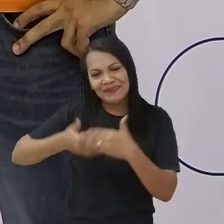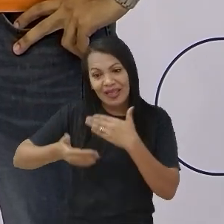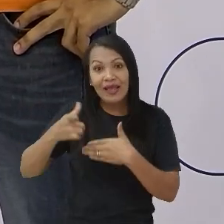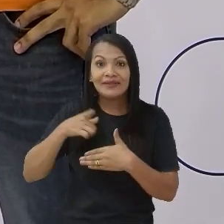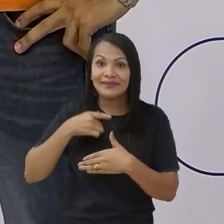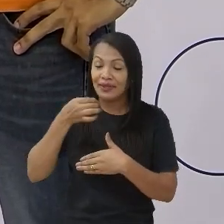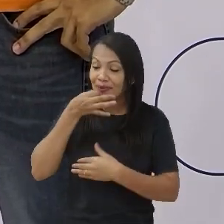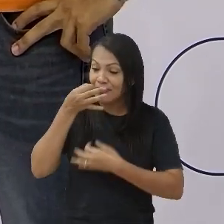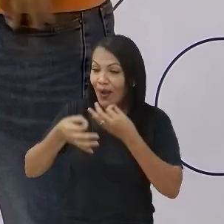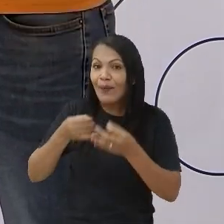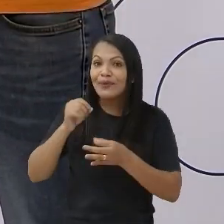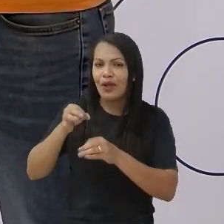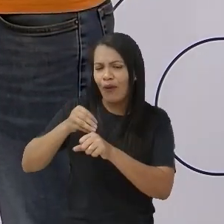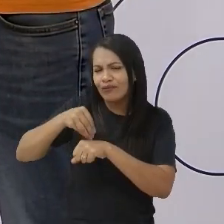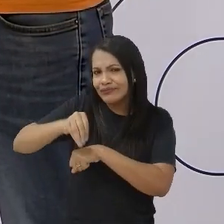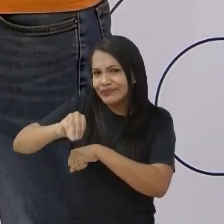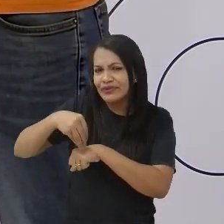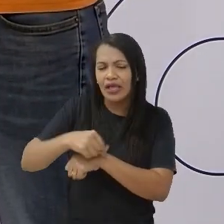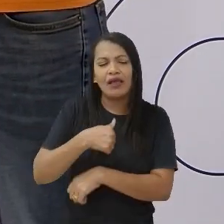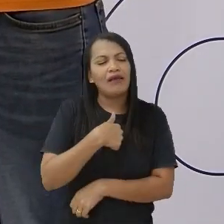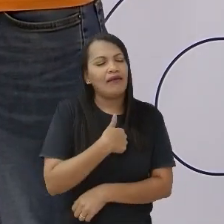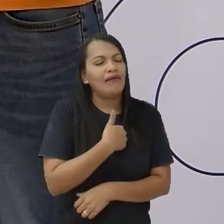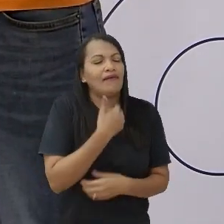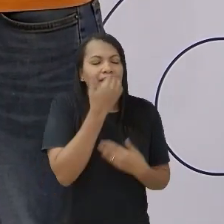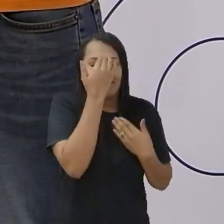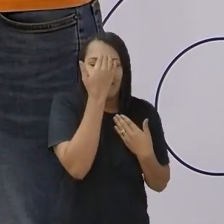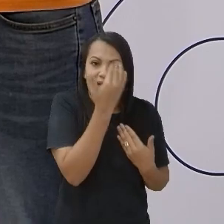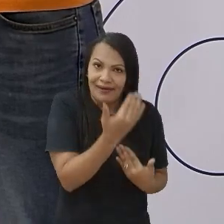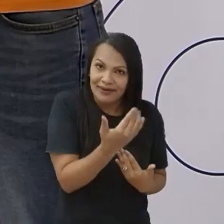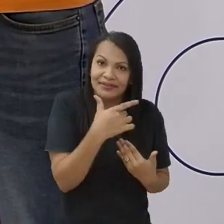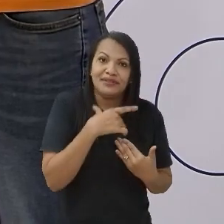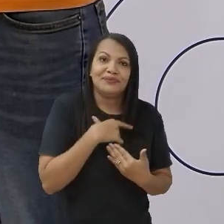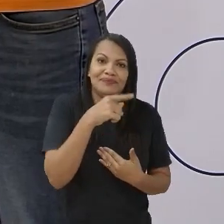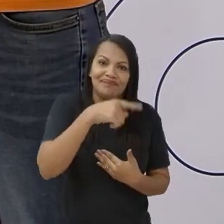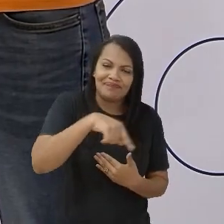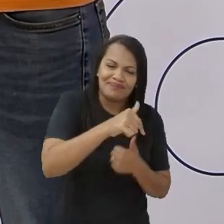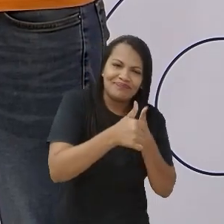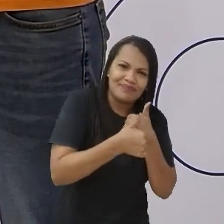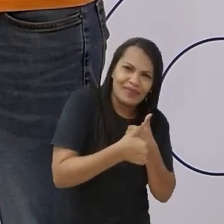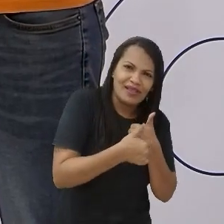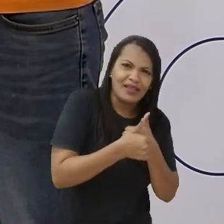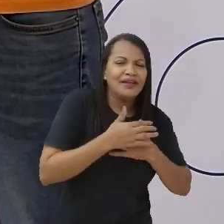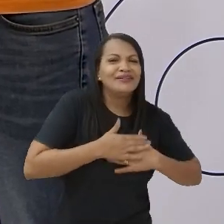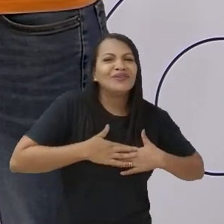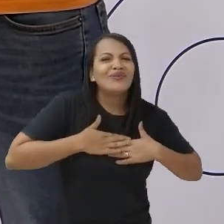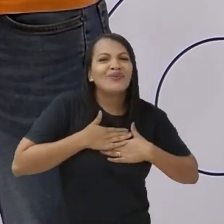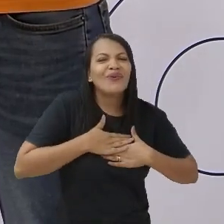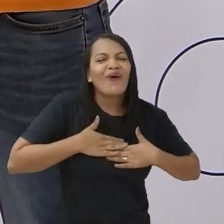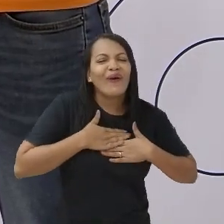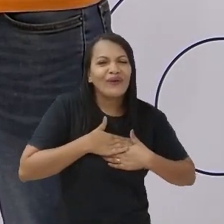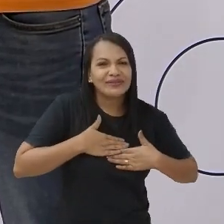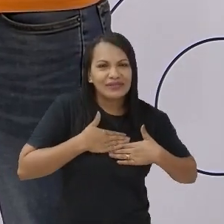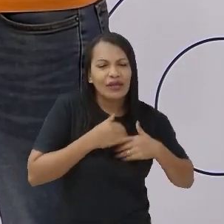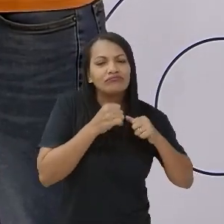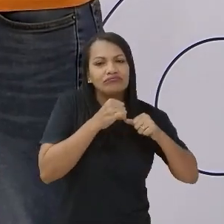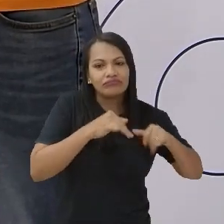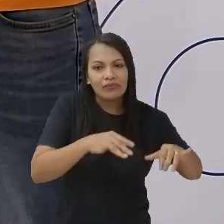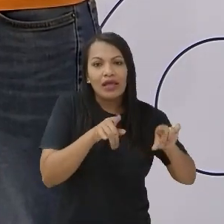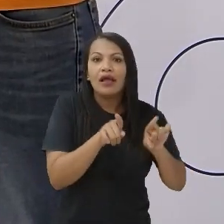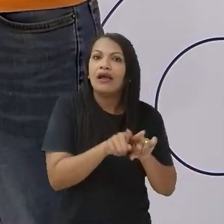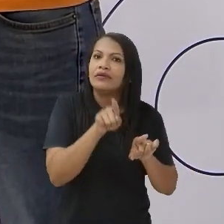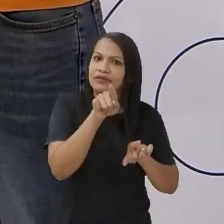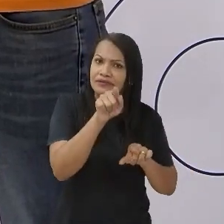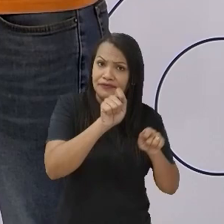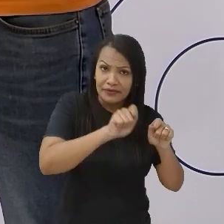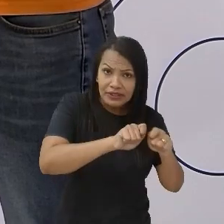suas sugestões aqui com a gente. Eu que agradeço, espero que todo mundo acompanhe, curta, comente, goste das sugestões e quando fizerem, conta pra